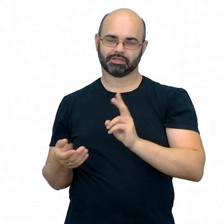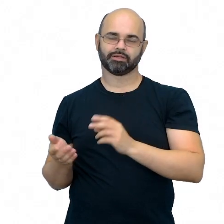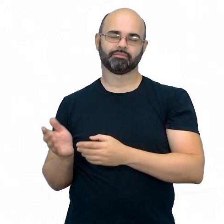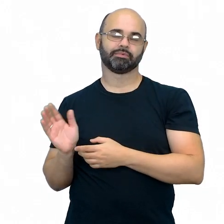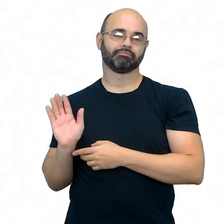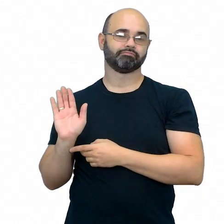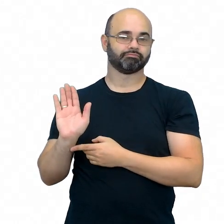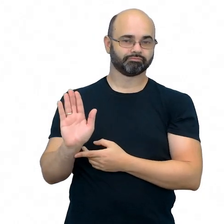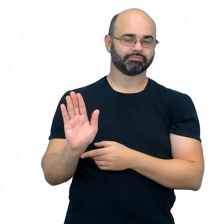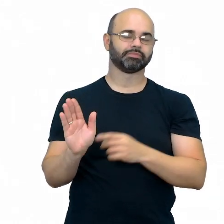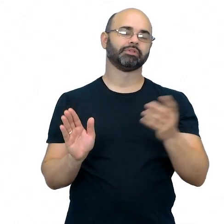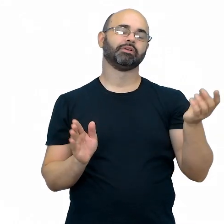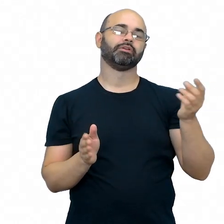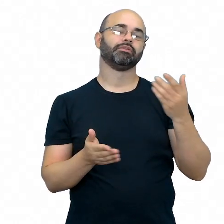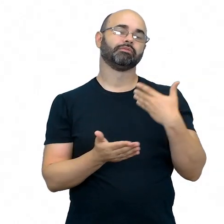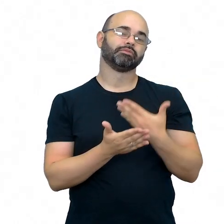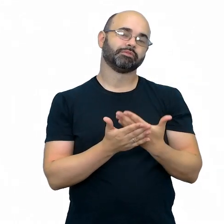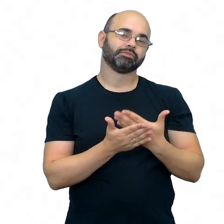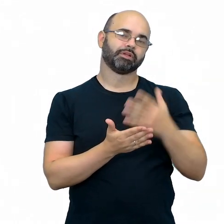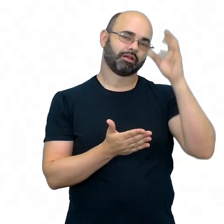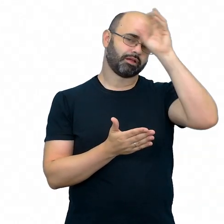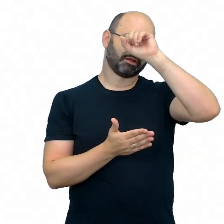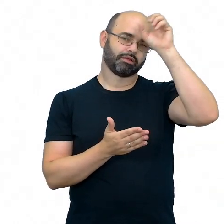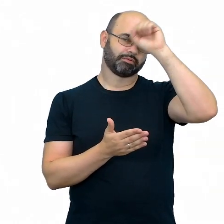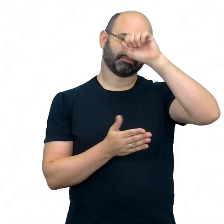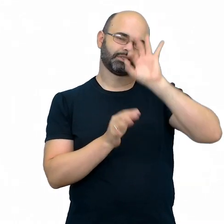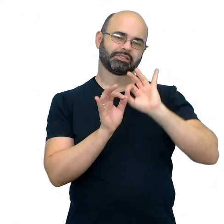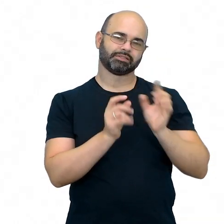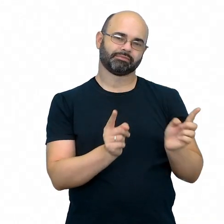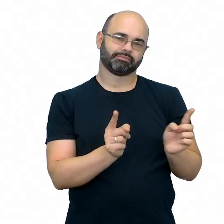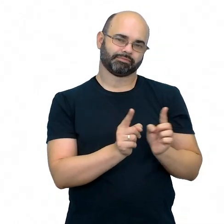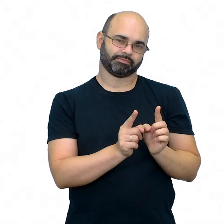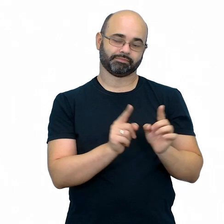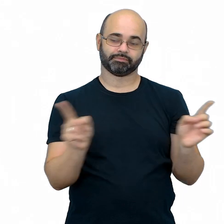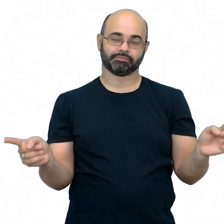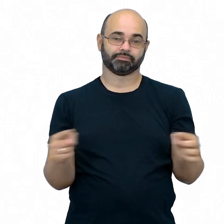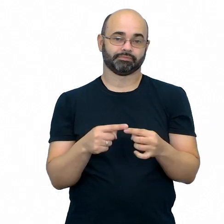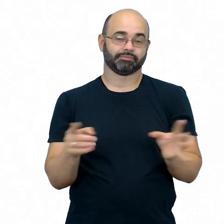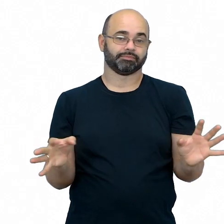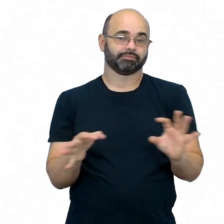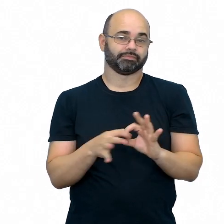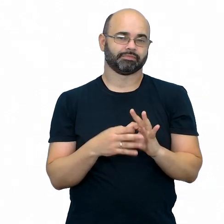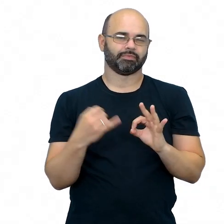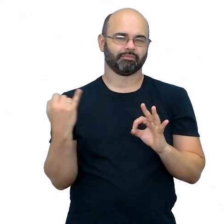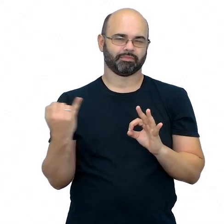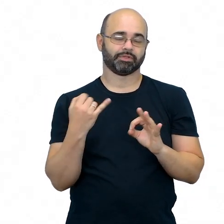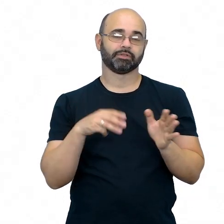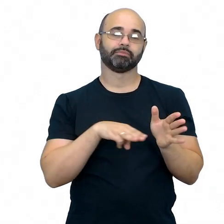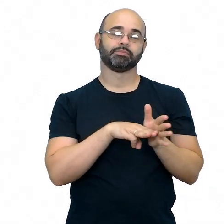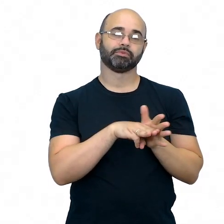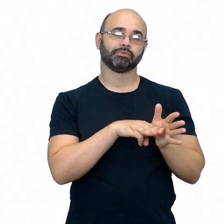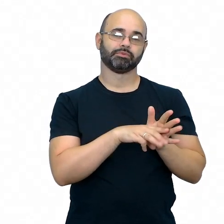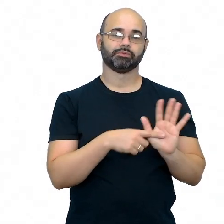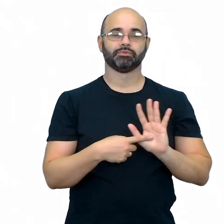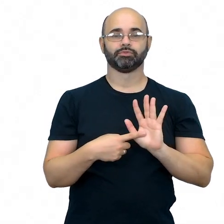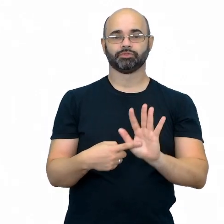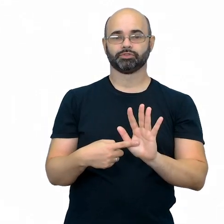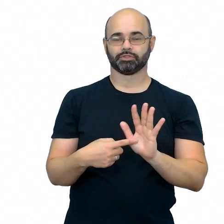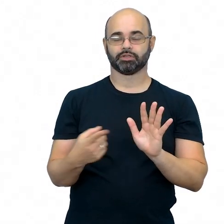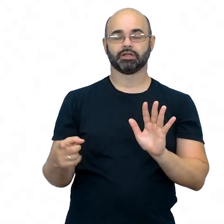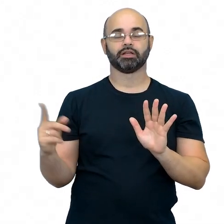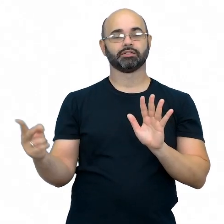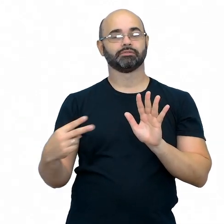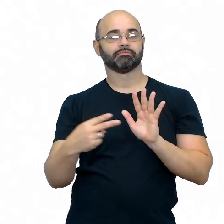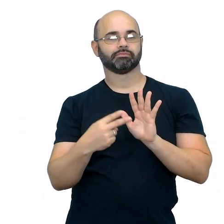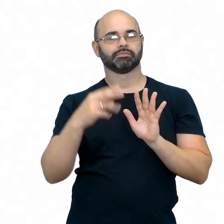mini lições, né, observando essas metodologias. Também nós precisamos destacar que essas mini lições